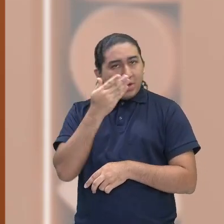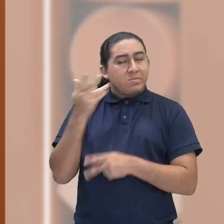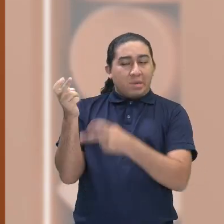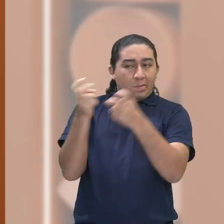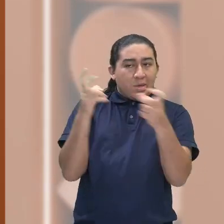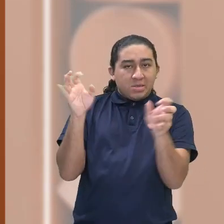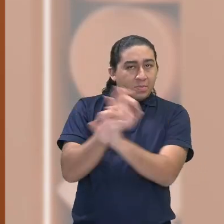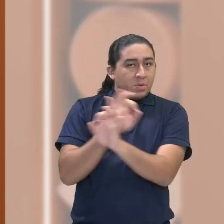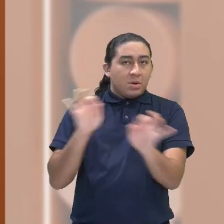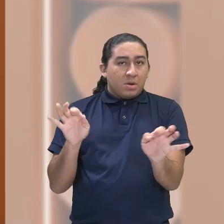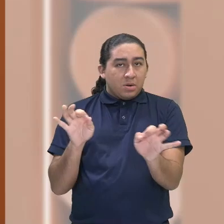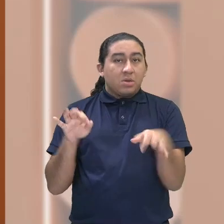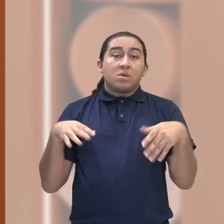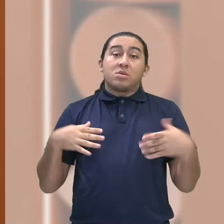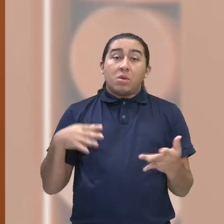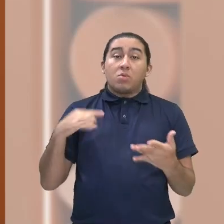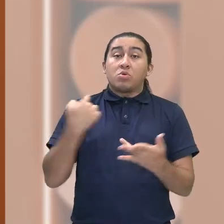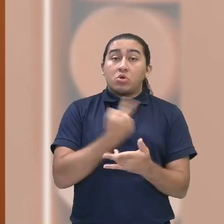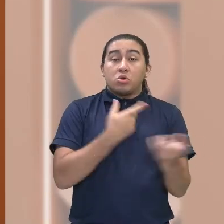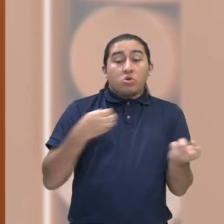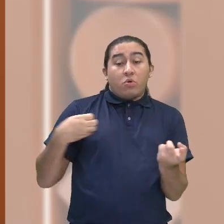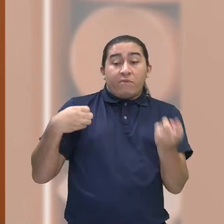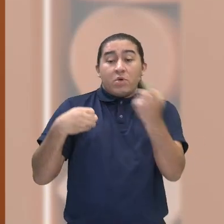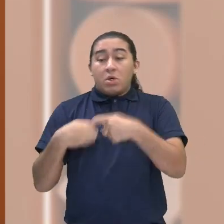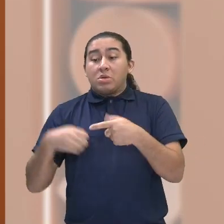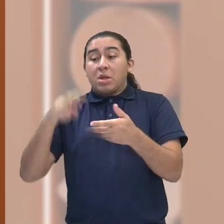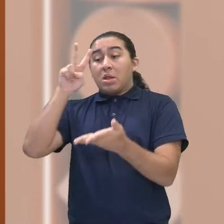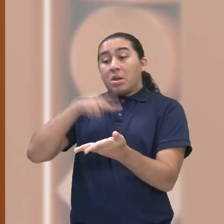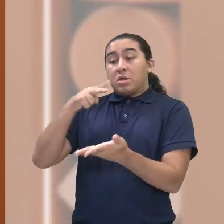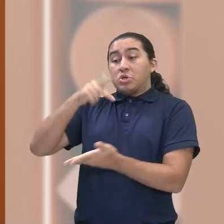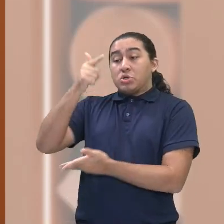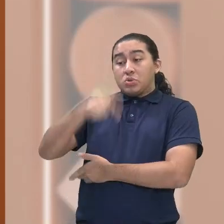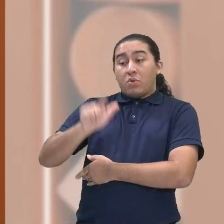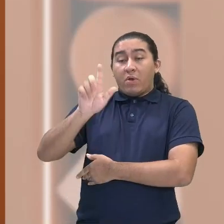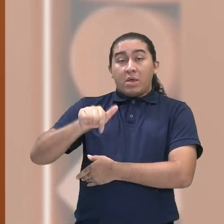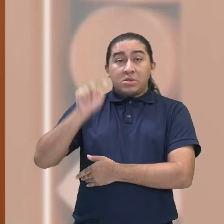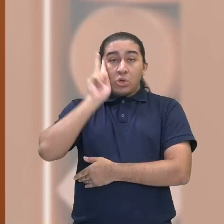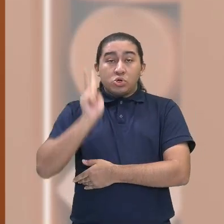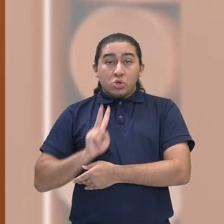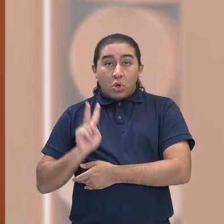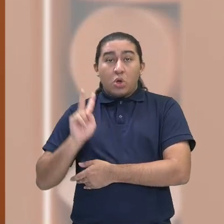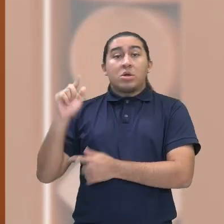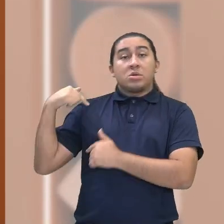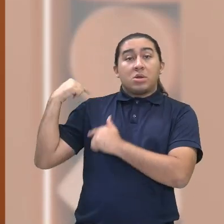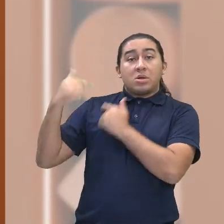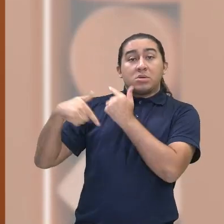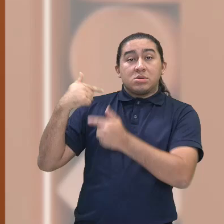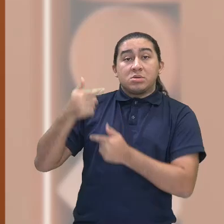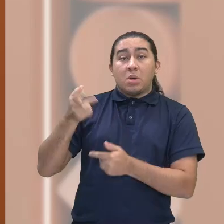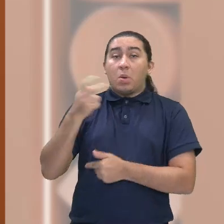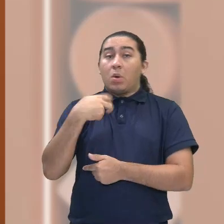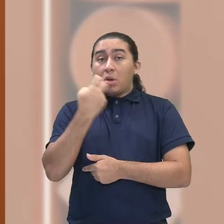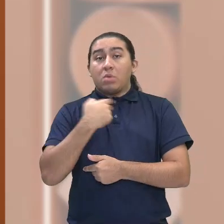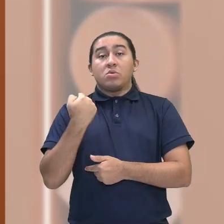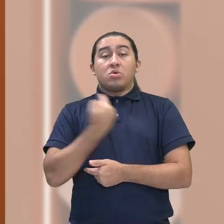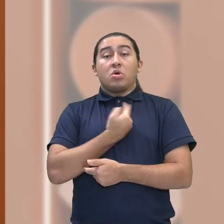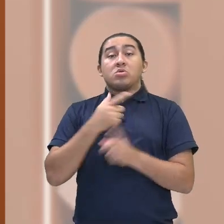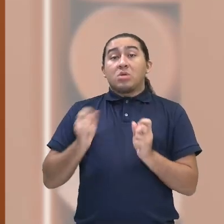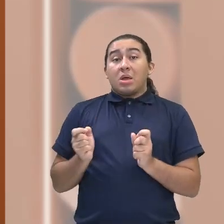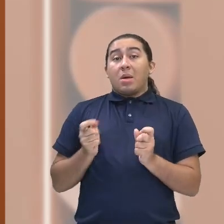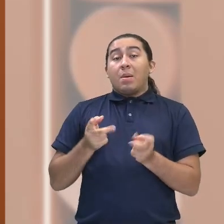revisitar, né, essas histórias, essas tradições orais, elas nos fazem